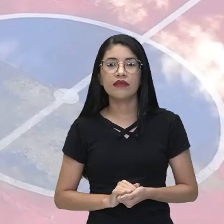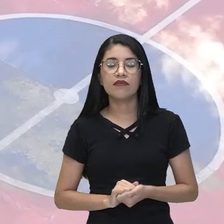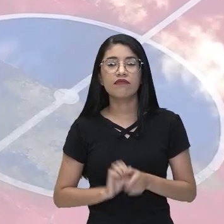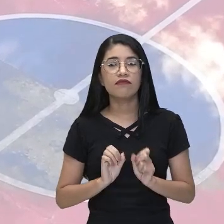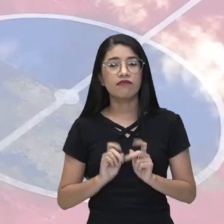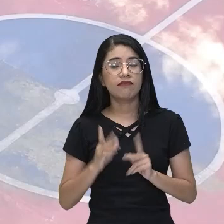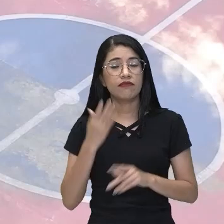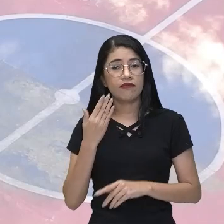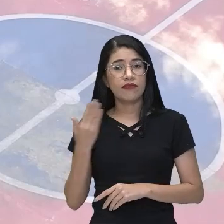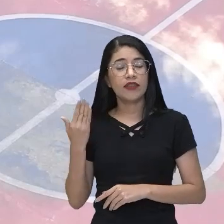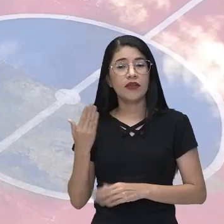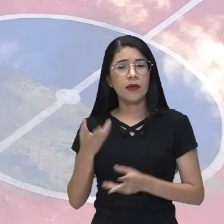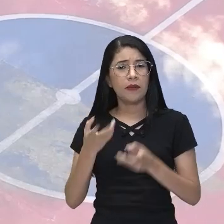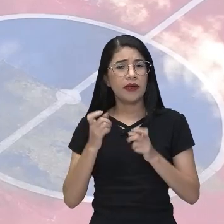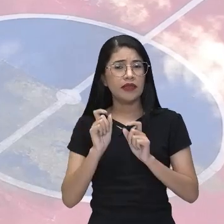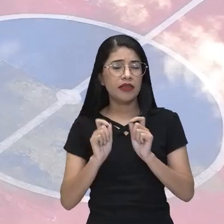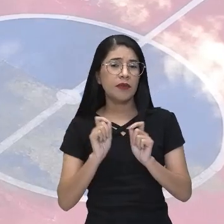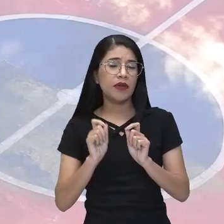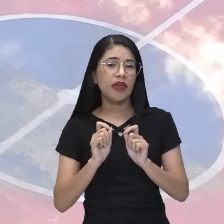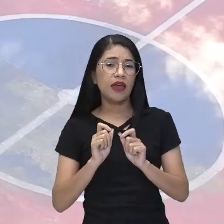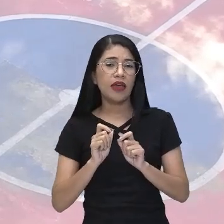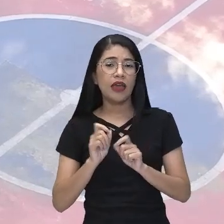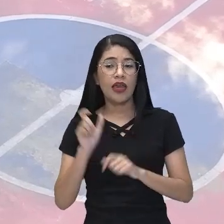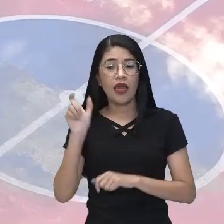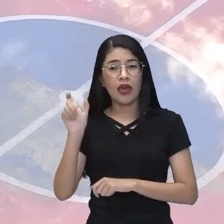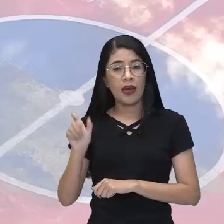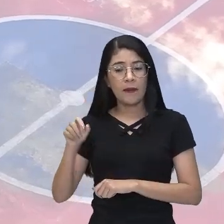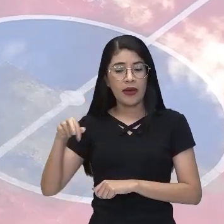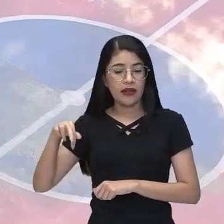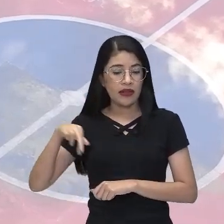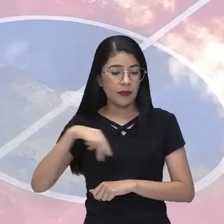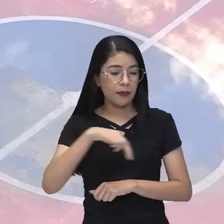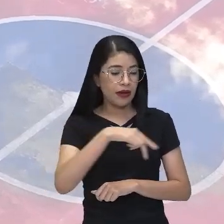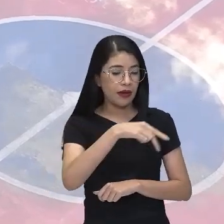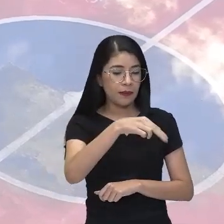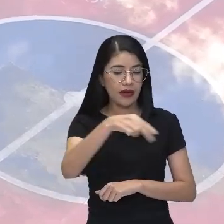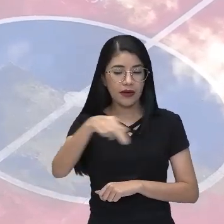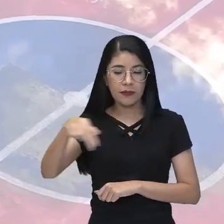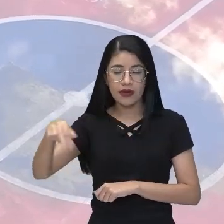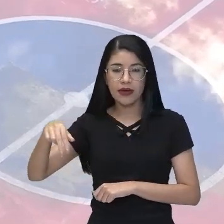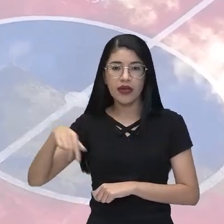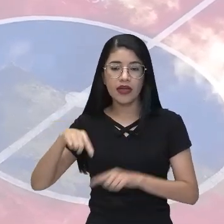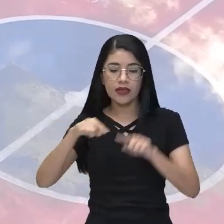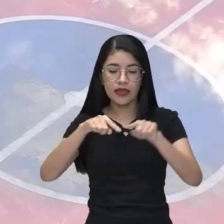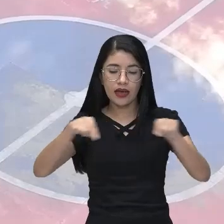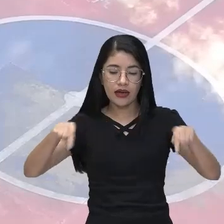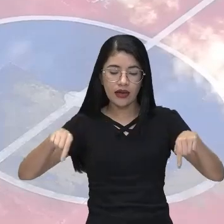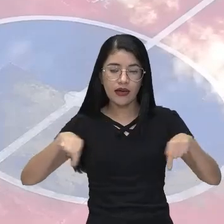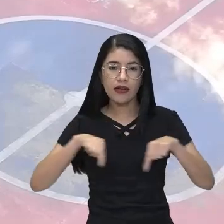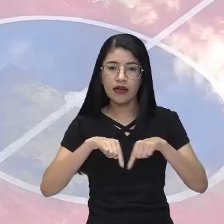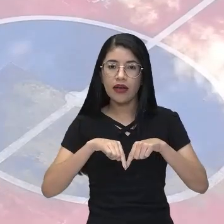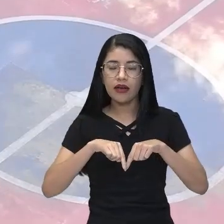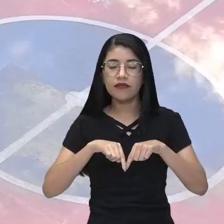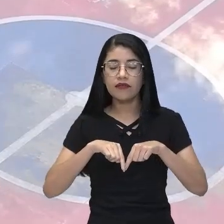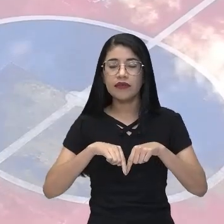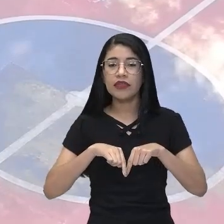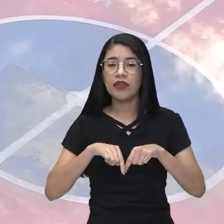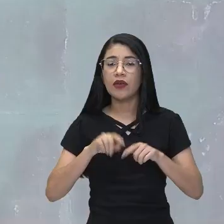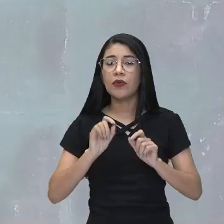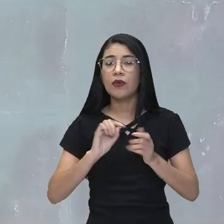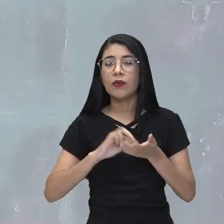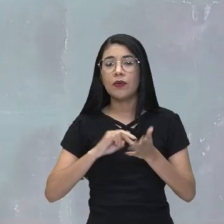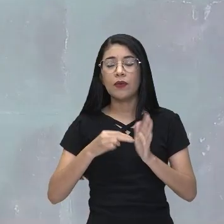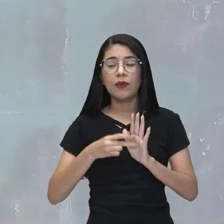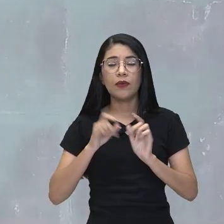Beleza, então vocês verificam aí, pessoal, que o professor está dando uma volta nessa parte retangular. Essa volta que ele está dando